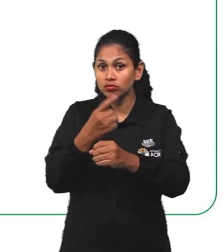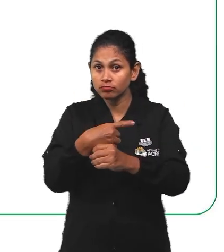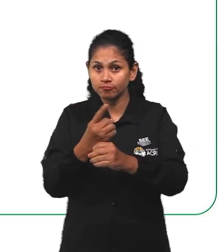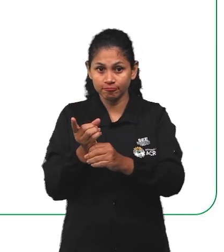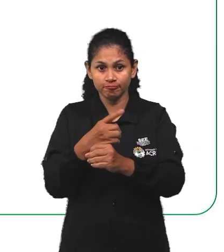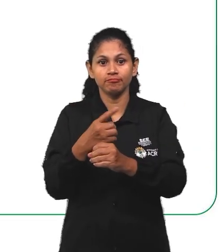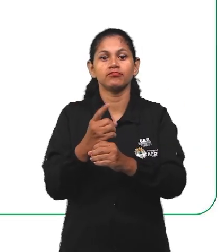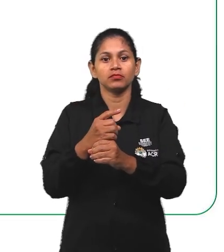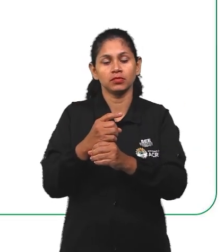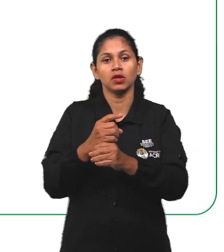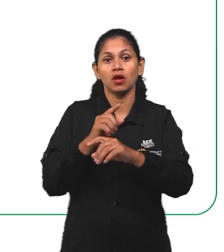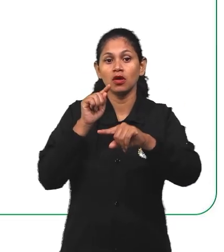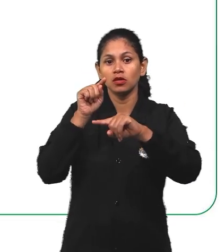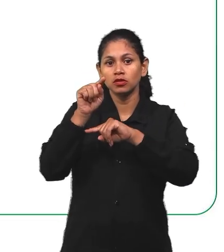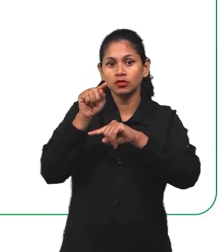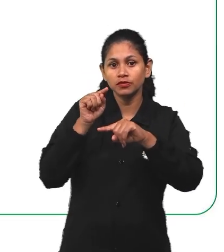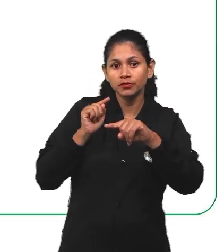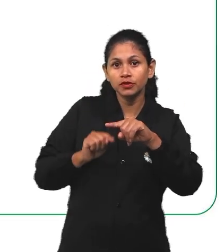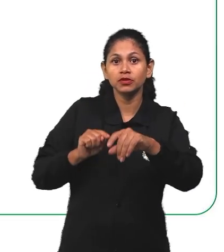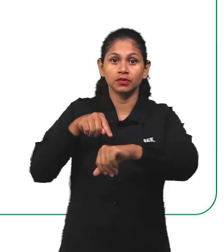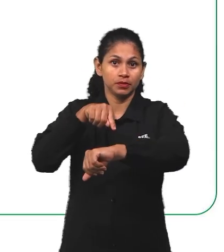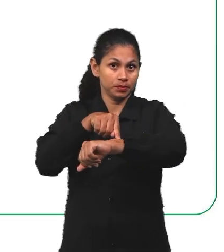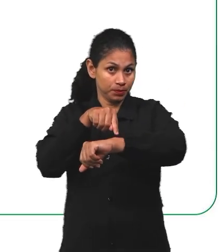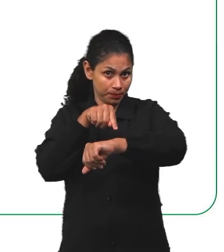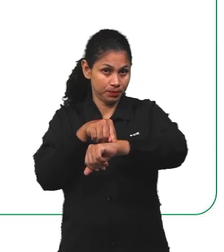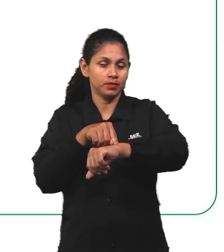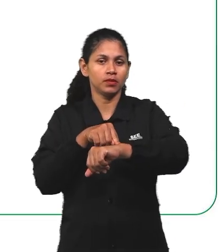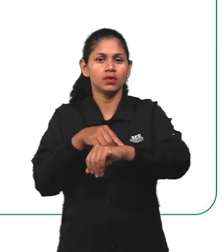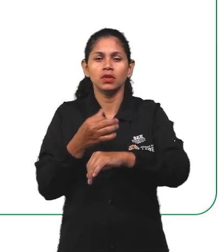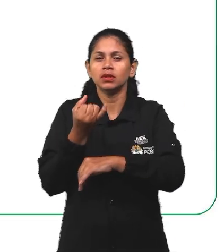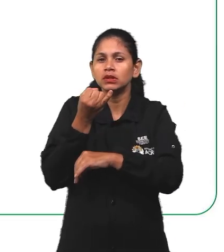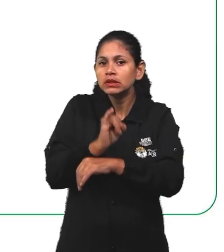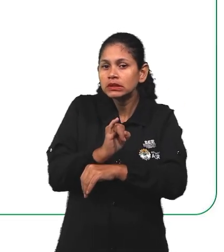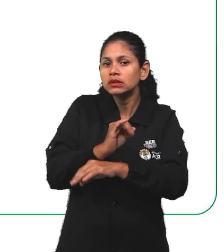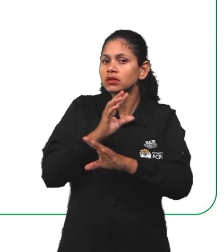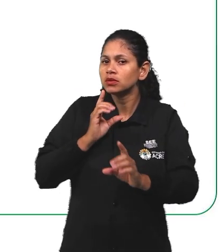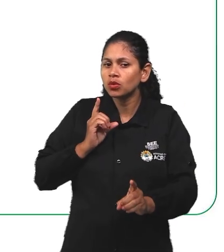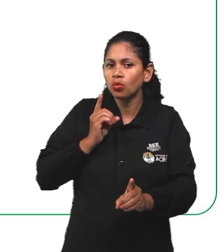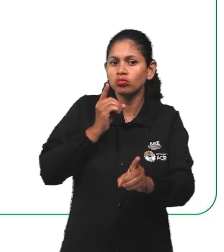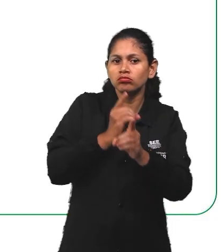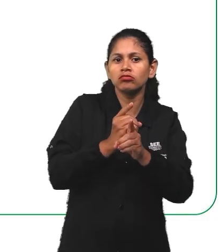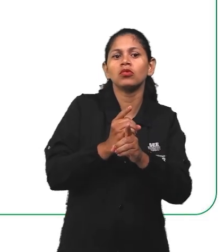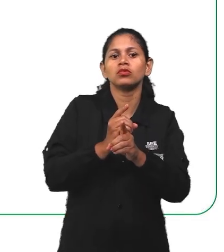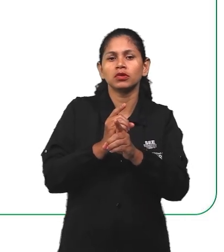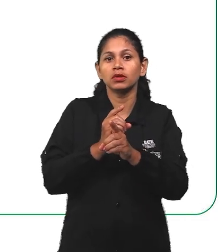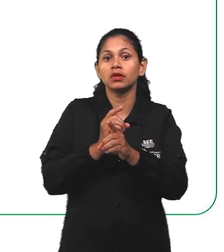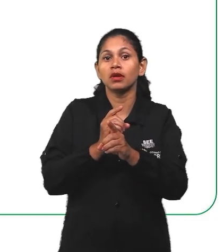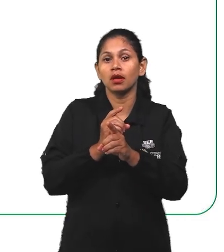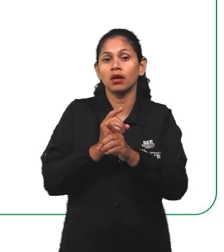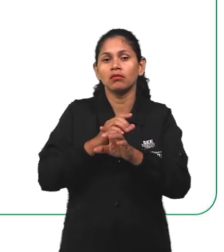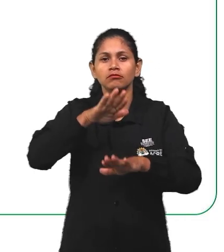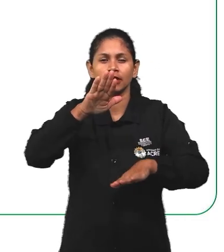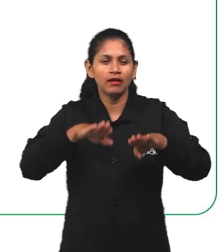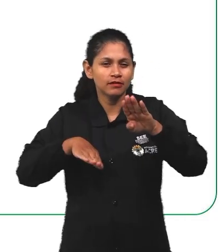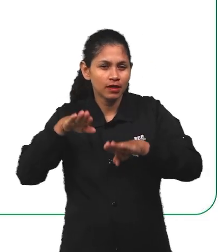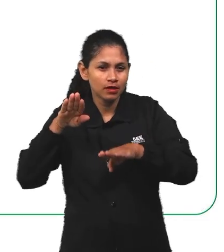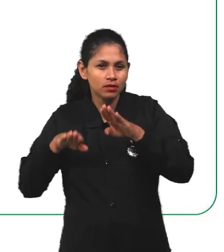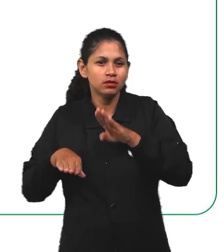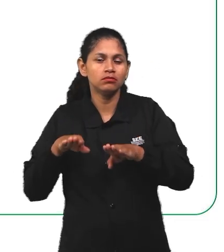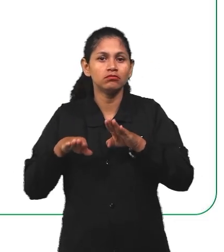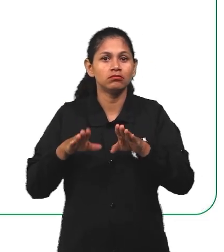de tempo. Ou seja, se eu quiser encontrar a grandeza, aceleração, observa que eu estou